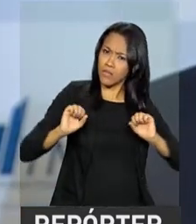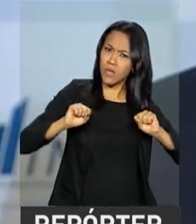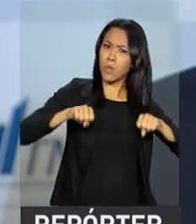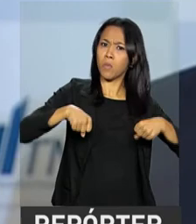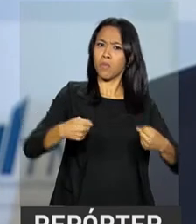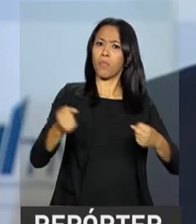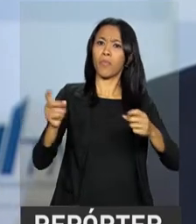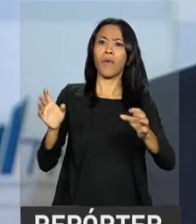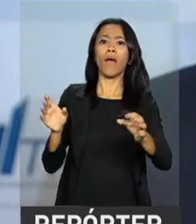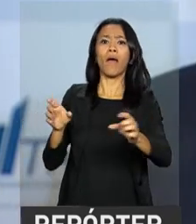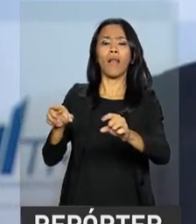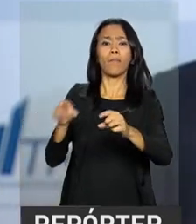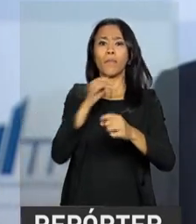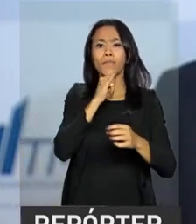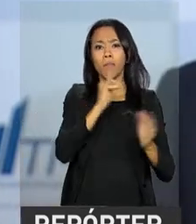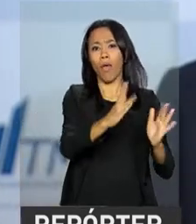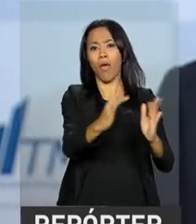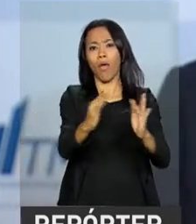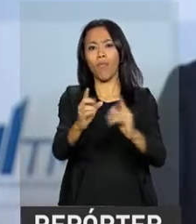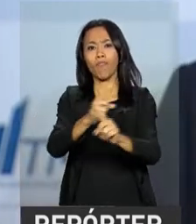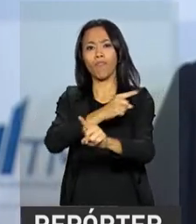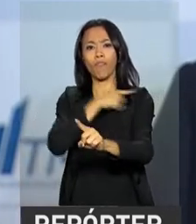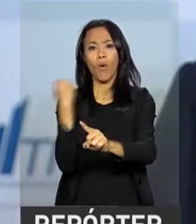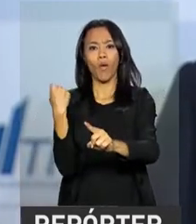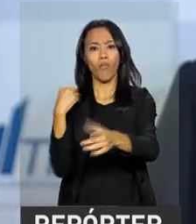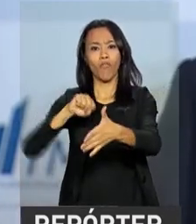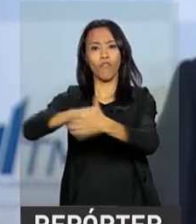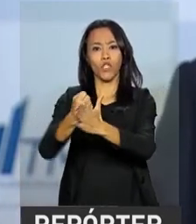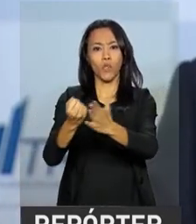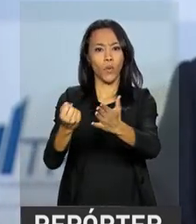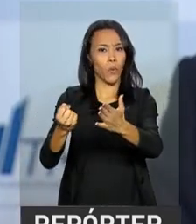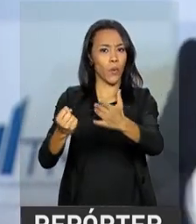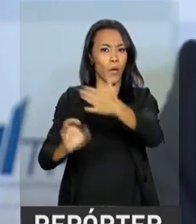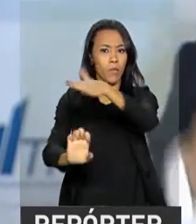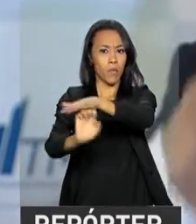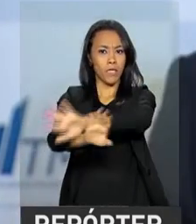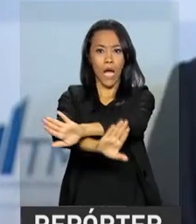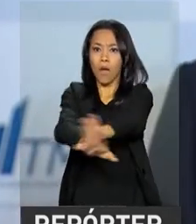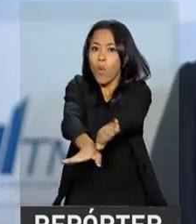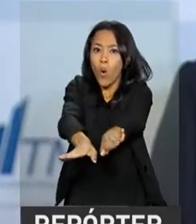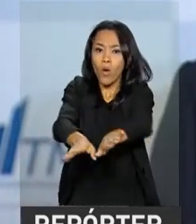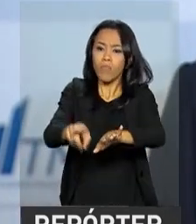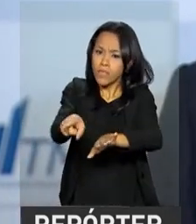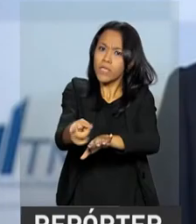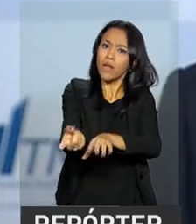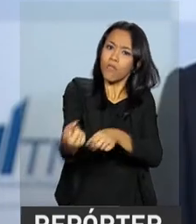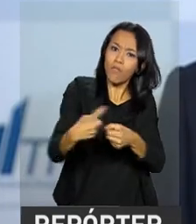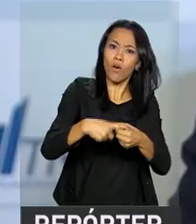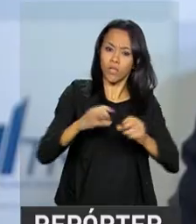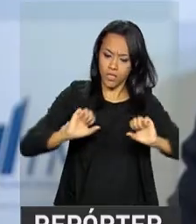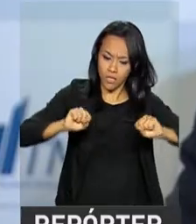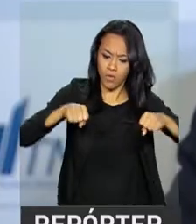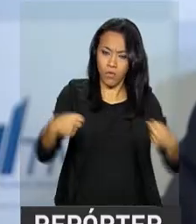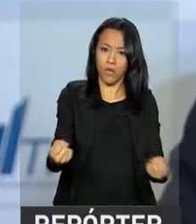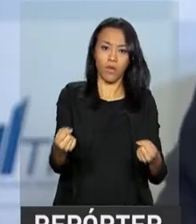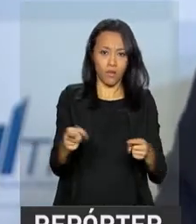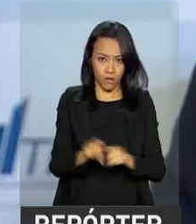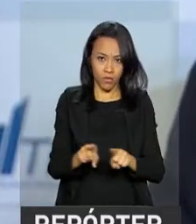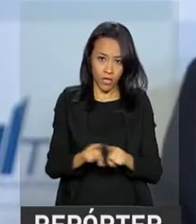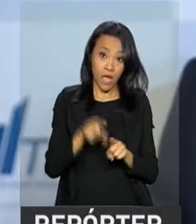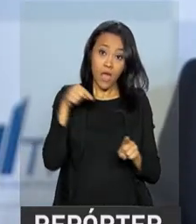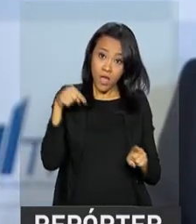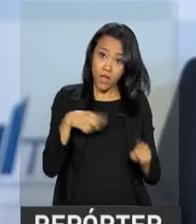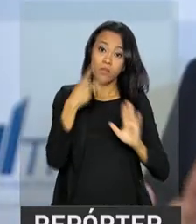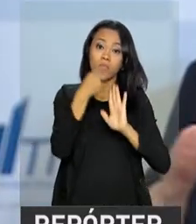processo pela falência como é muitas vezes o caso hoje vai terminar o processo pela recuperação da empresa esse projeto visa